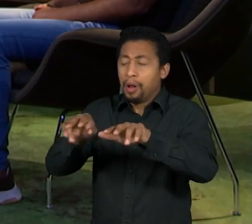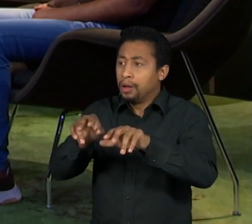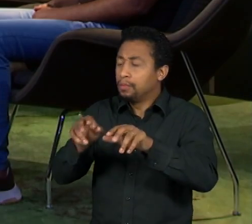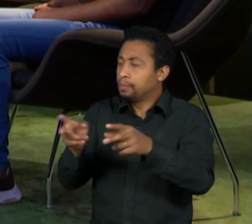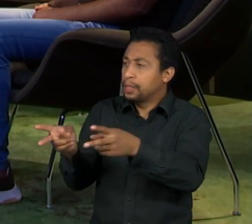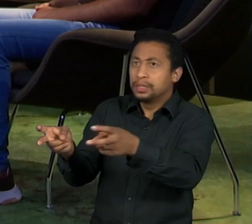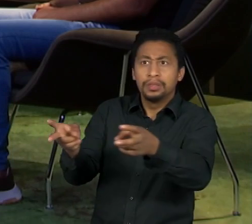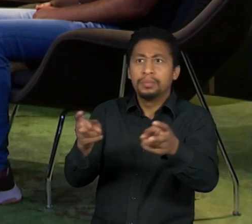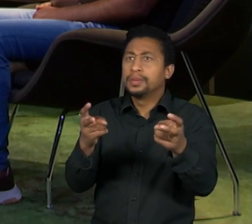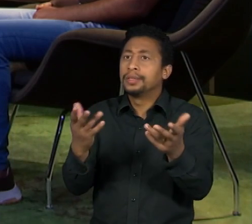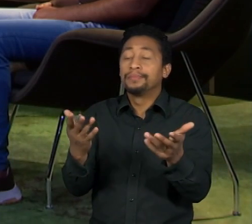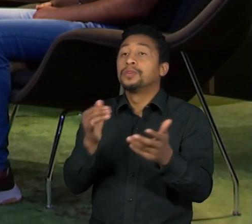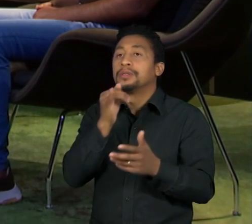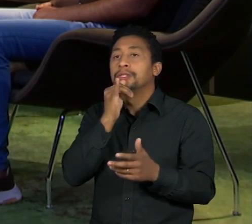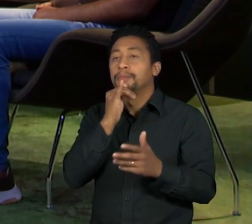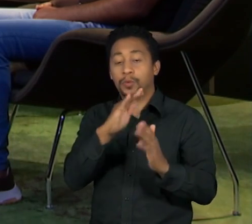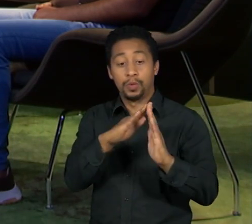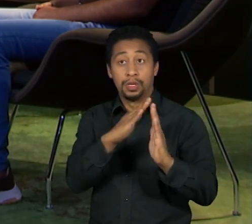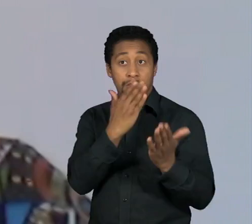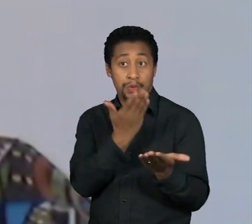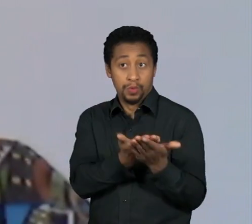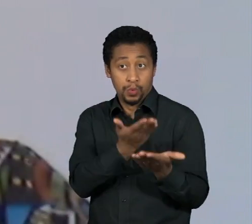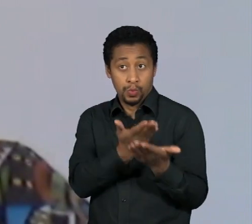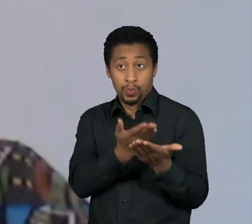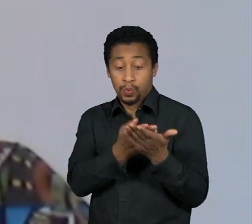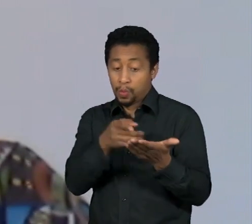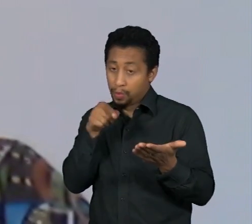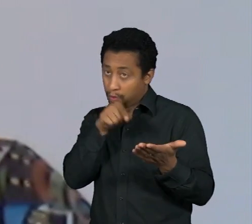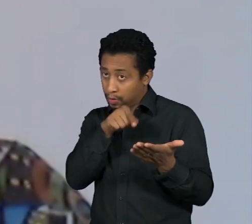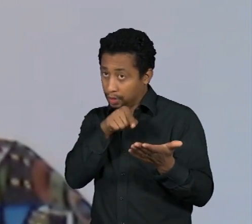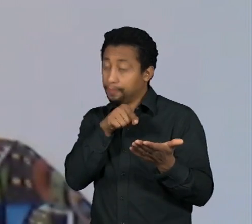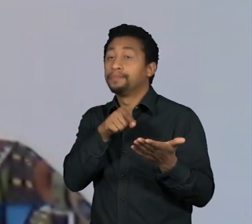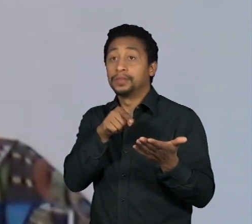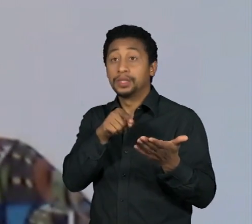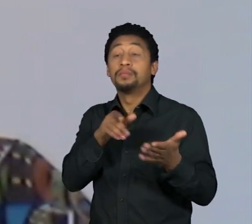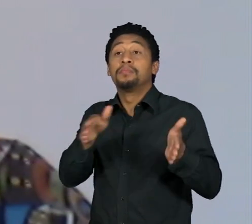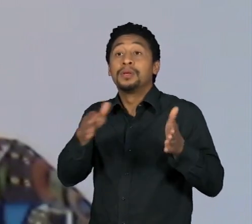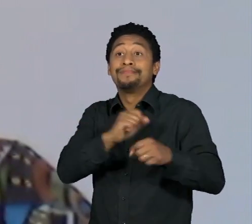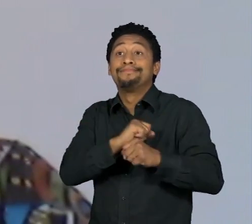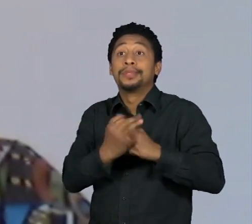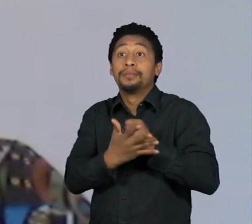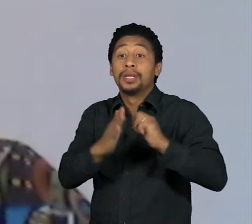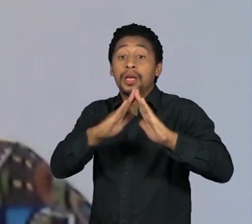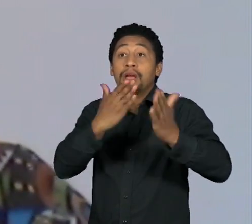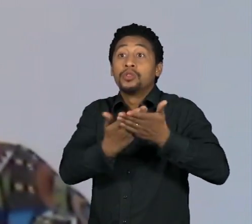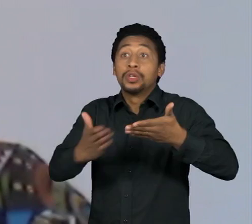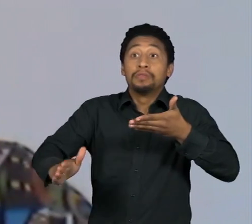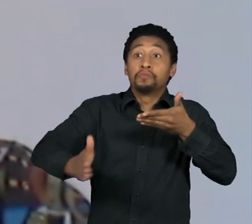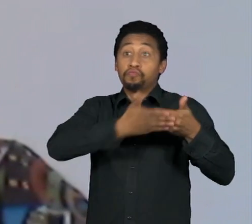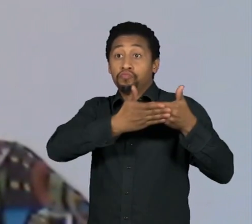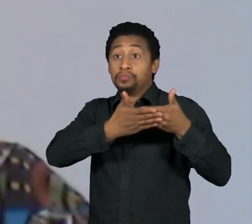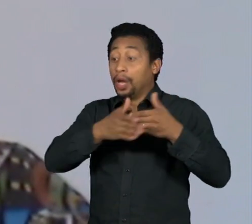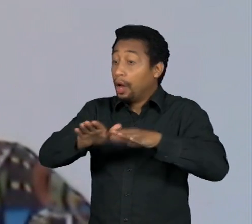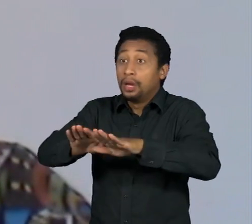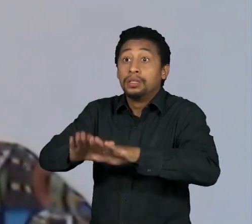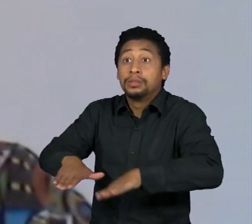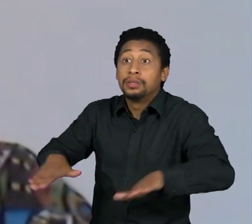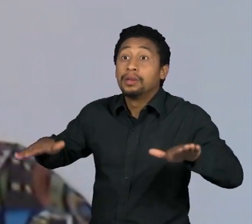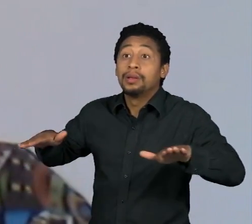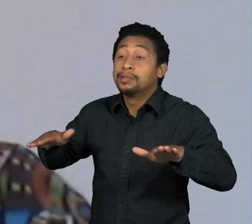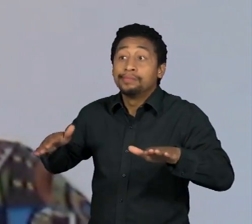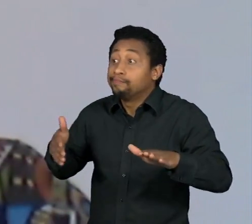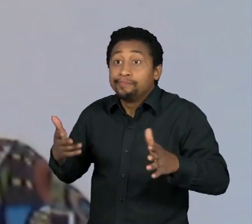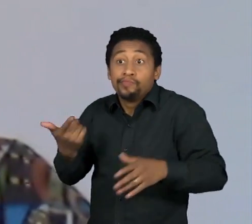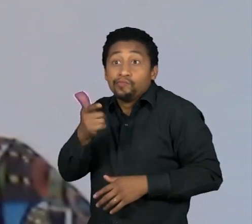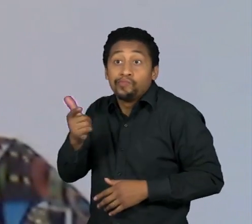exemplo, o papel da escola, né? Quando a gente entende a pandemia e a gente pensa que a escola garante a nutrição de muitas crianças e adolescentes no